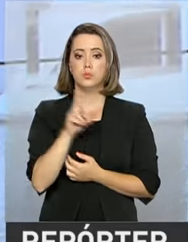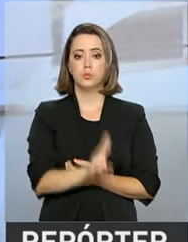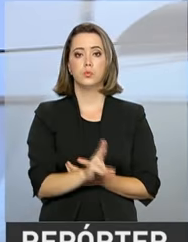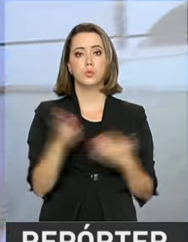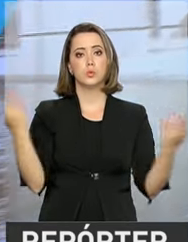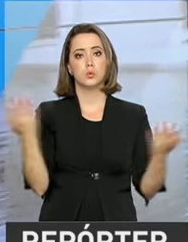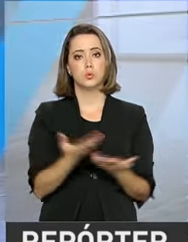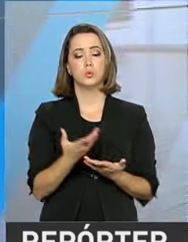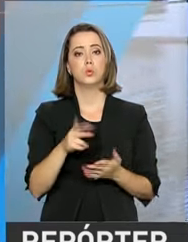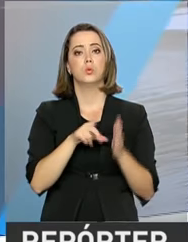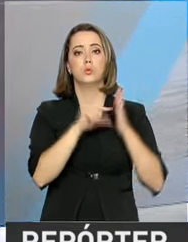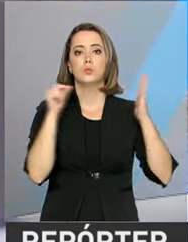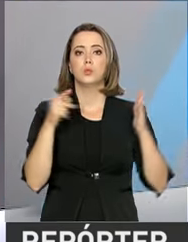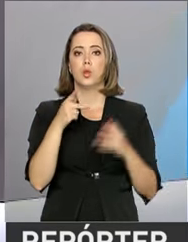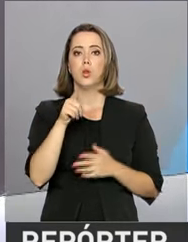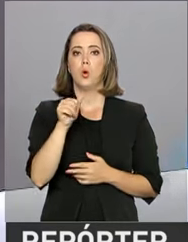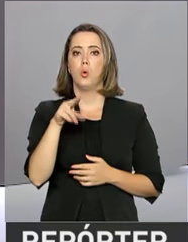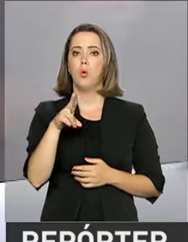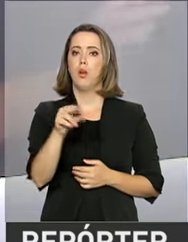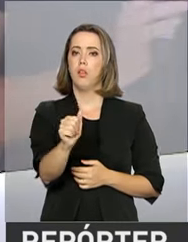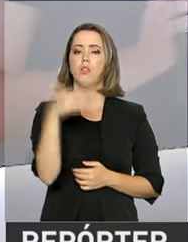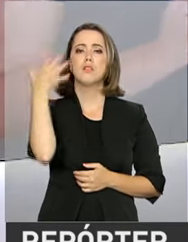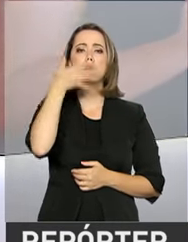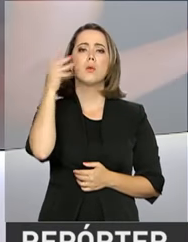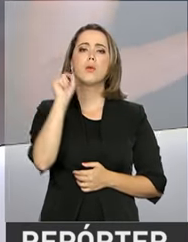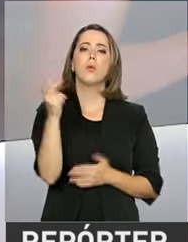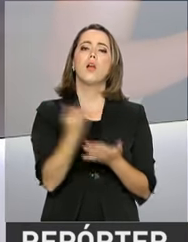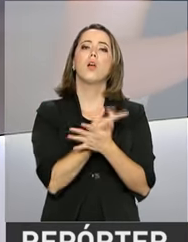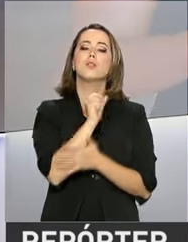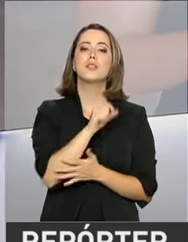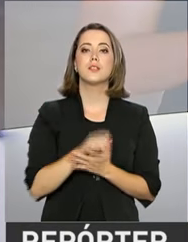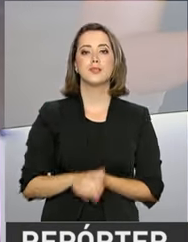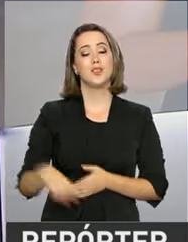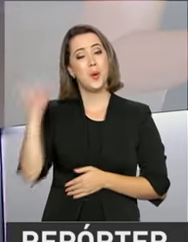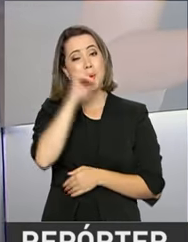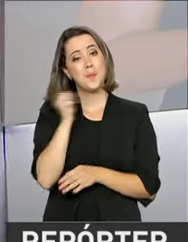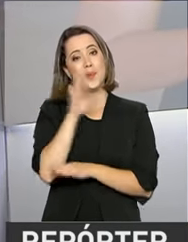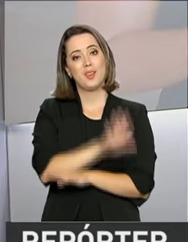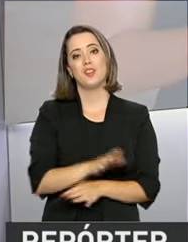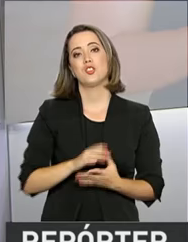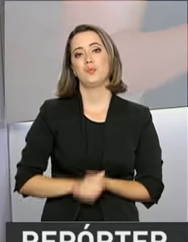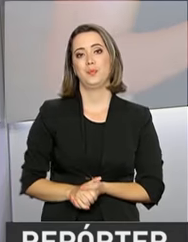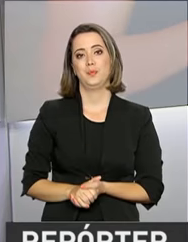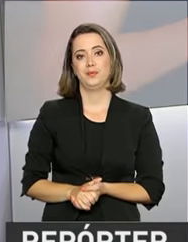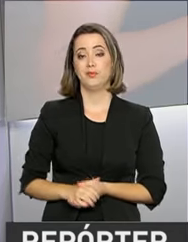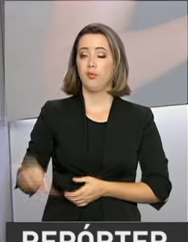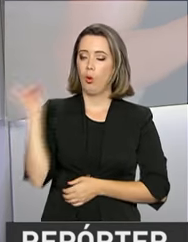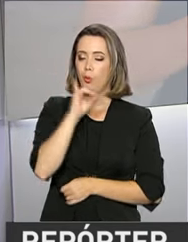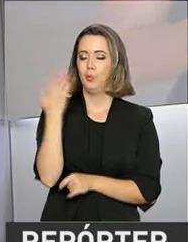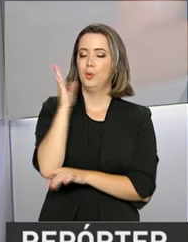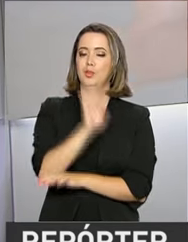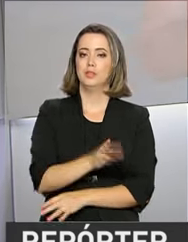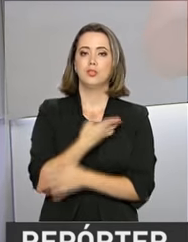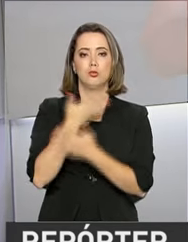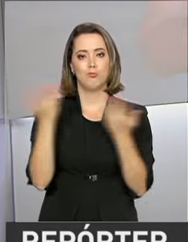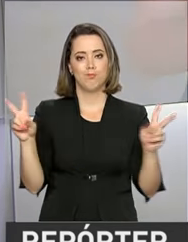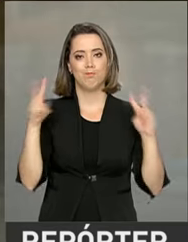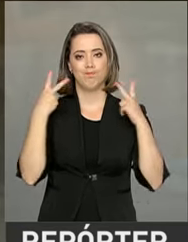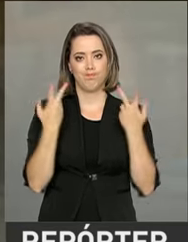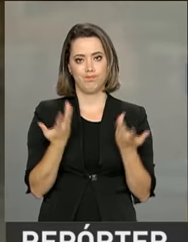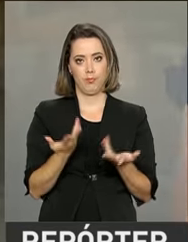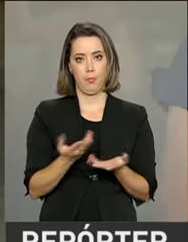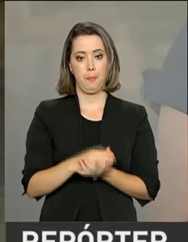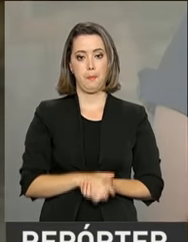palácio do planalto a repórter luana karen explica isso pra gente o lagoa na boa tarde pra você olá roberto boa tarde boa tarde a